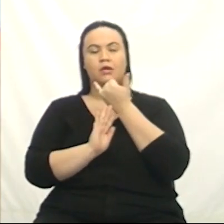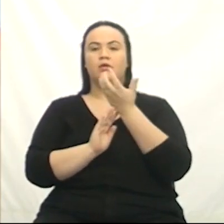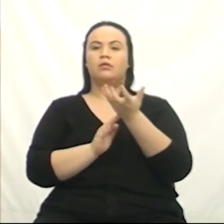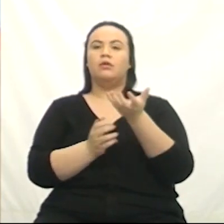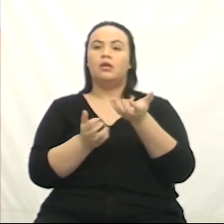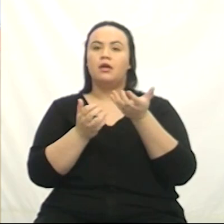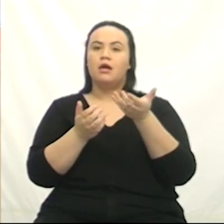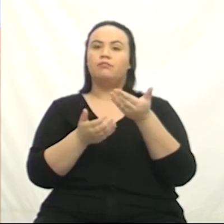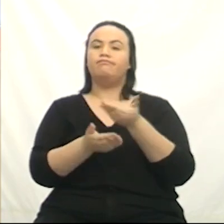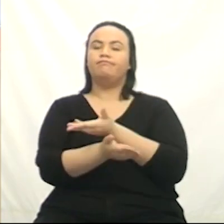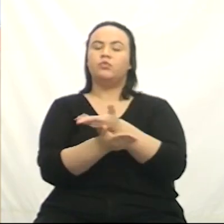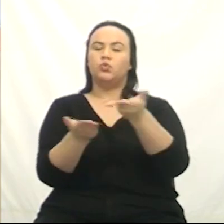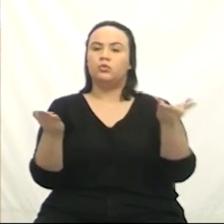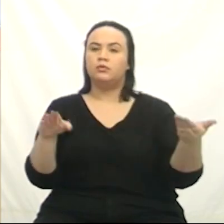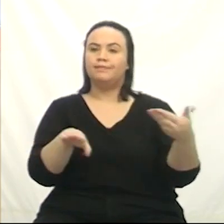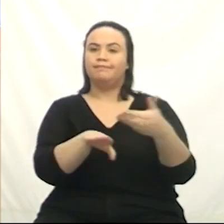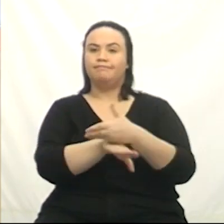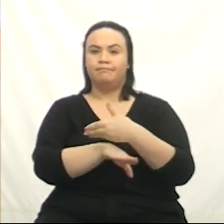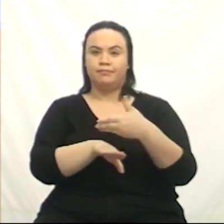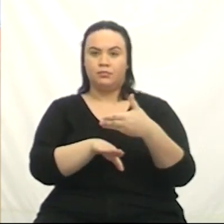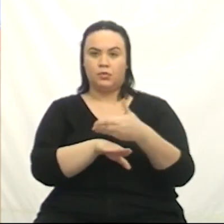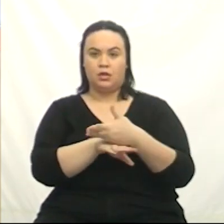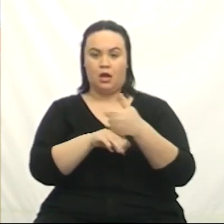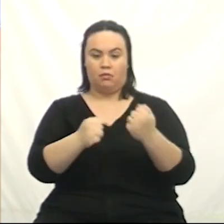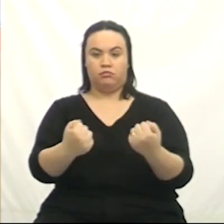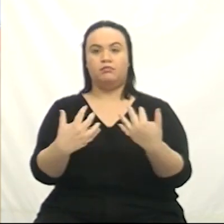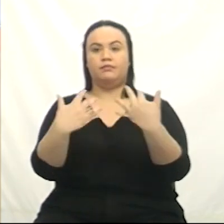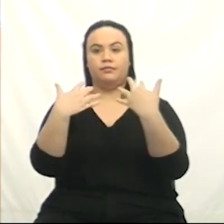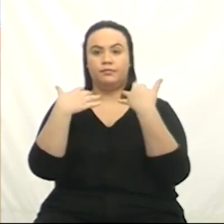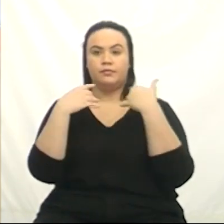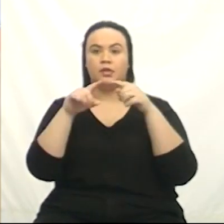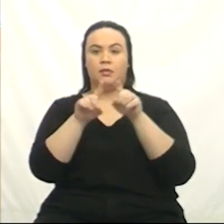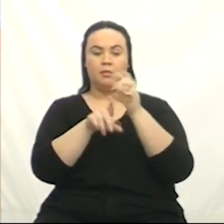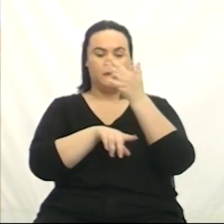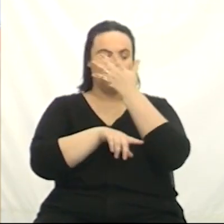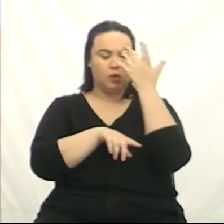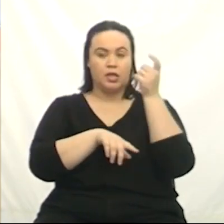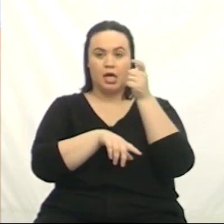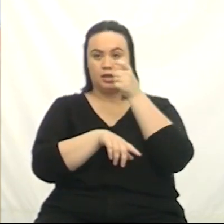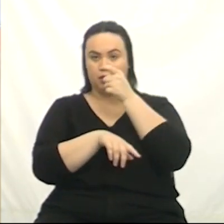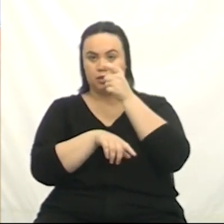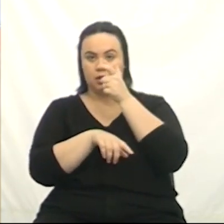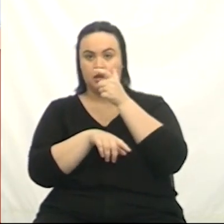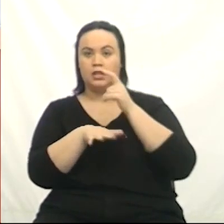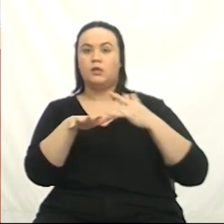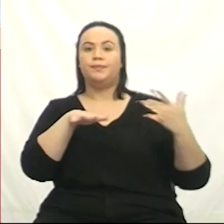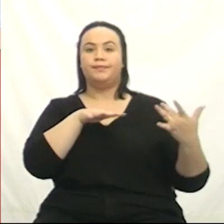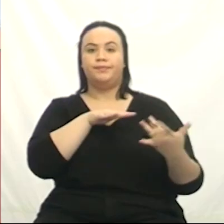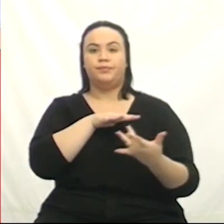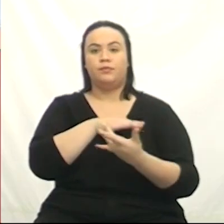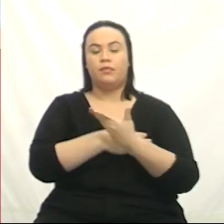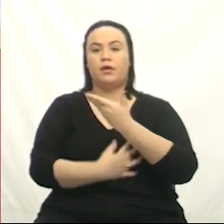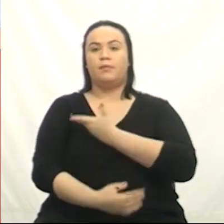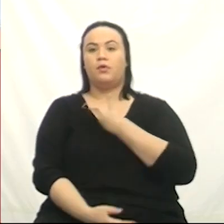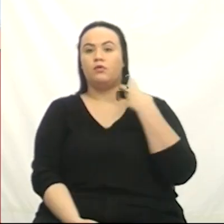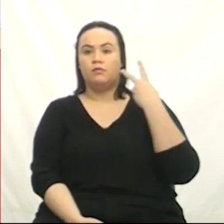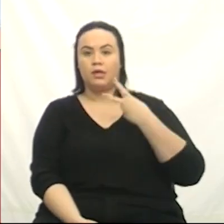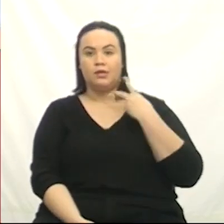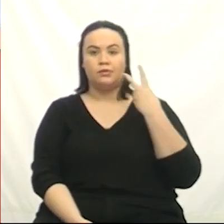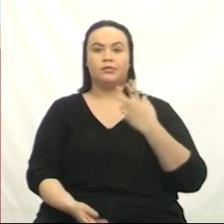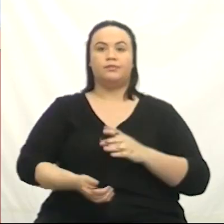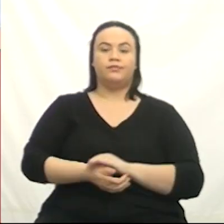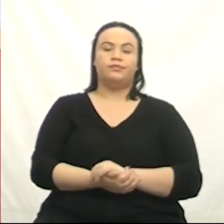estão presentes aqui nas galerias. Pessoal que nos assiste aí pelas redes sociais, colegas vereadores, vereadores.